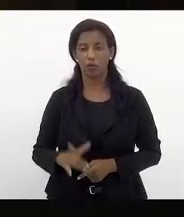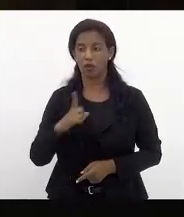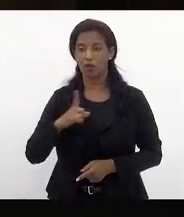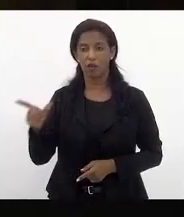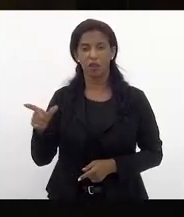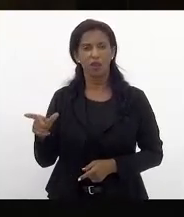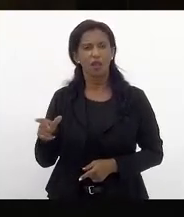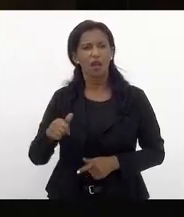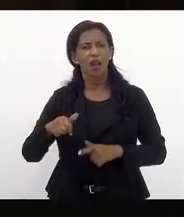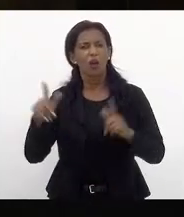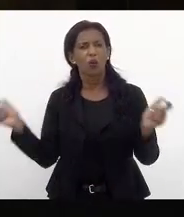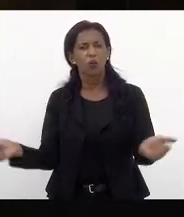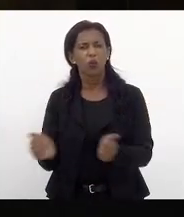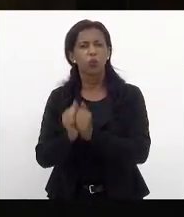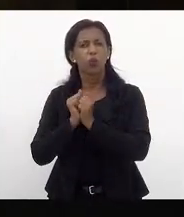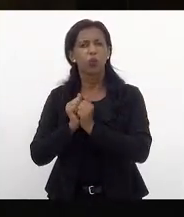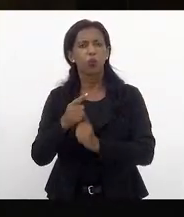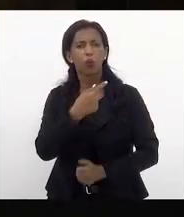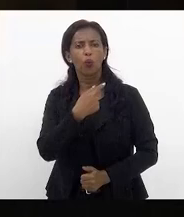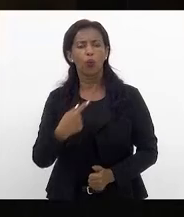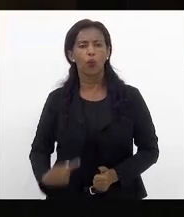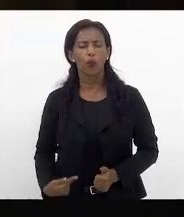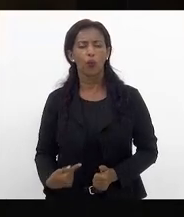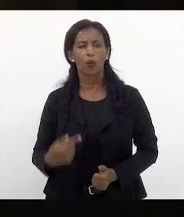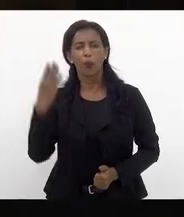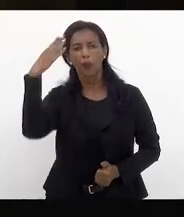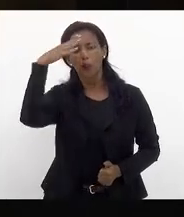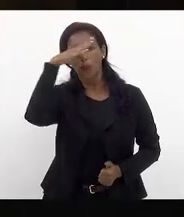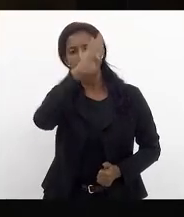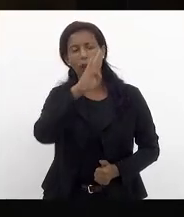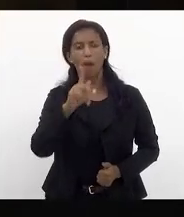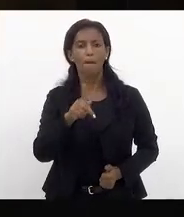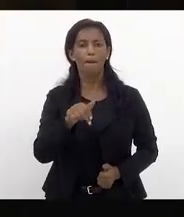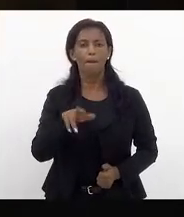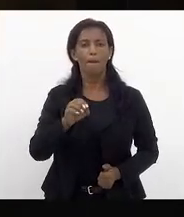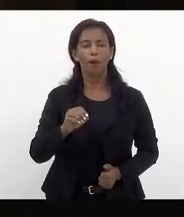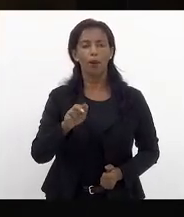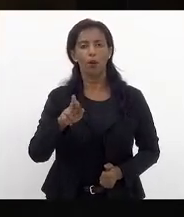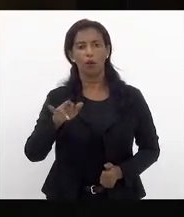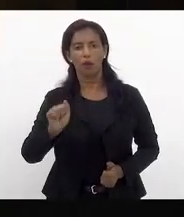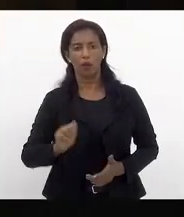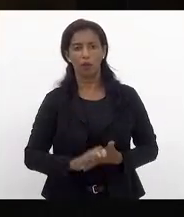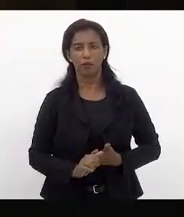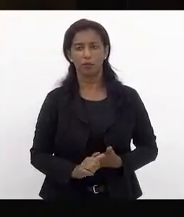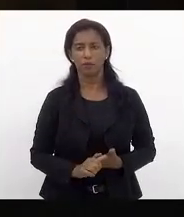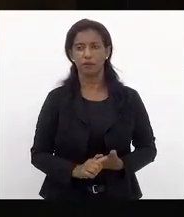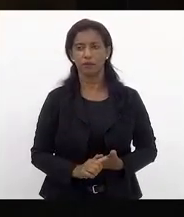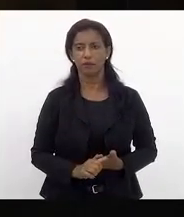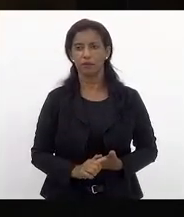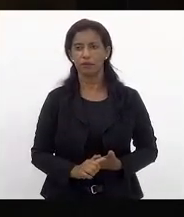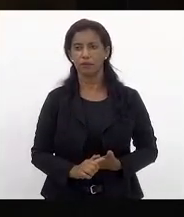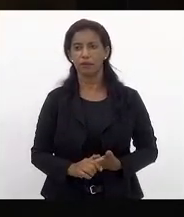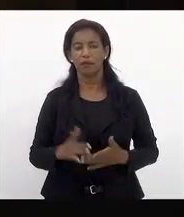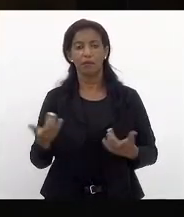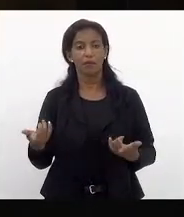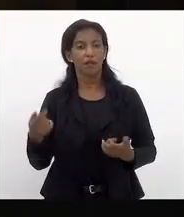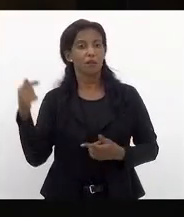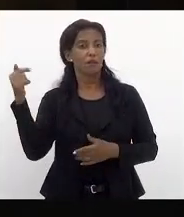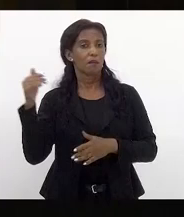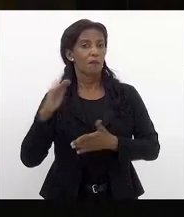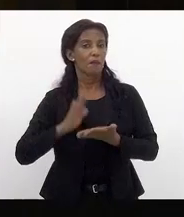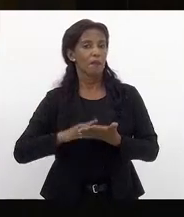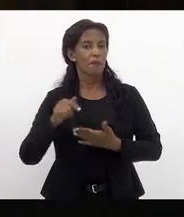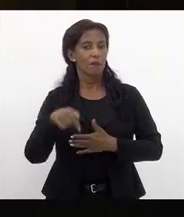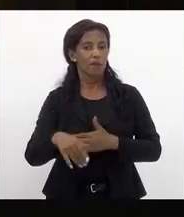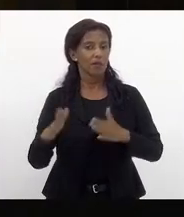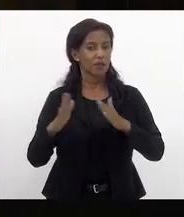irmanado e coordenado com o governo Bolsonaro e Paulo Guedes. porque Cláudio Castro manda aqui para essa casa